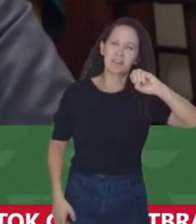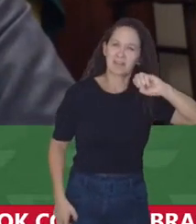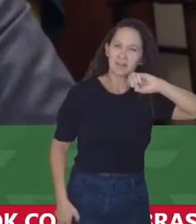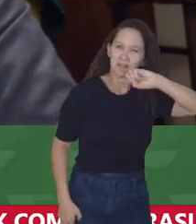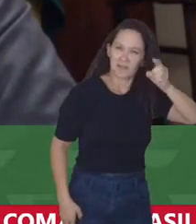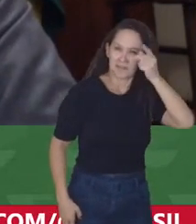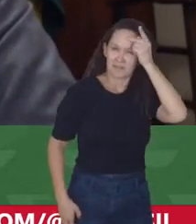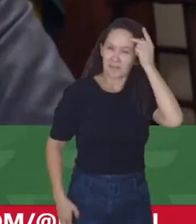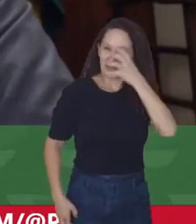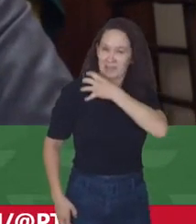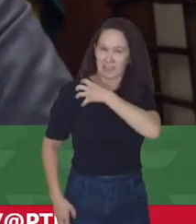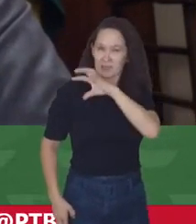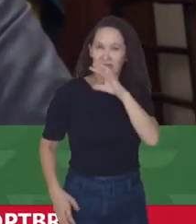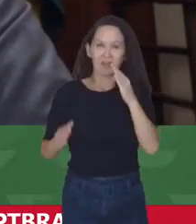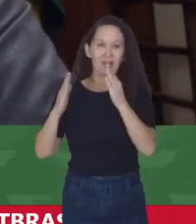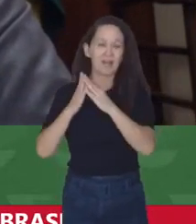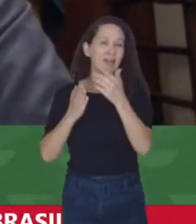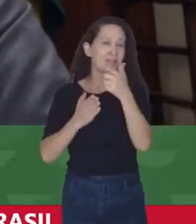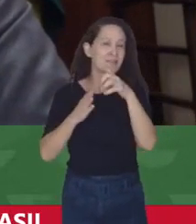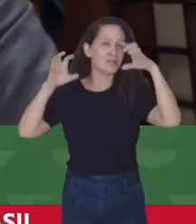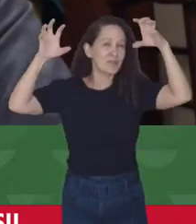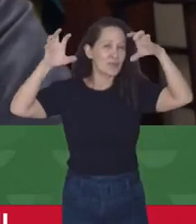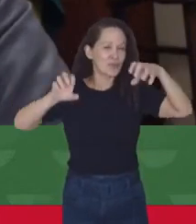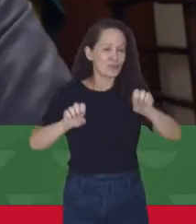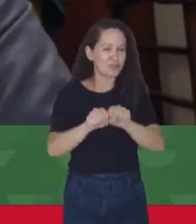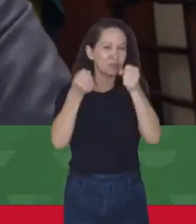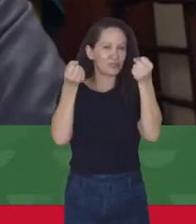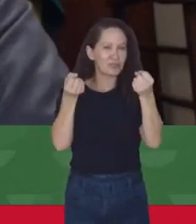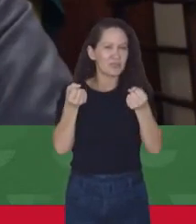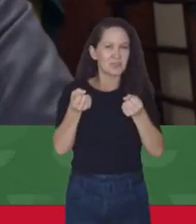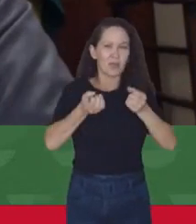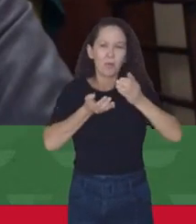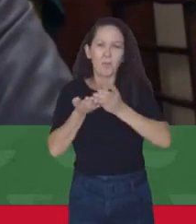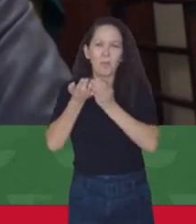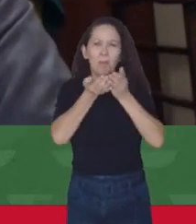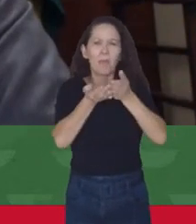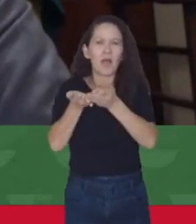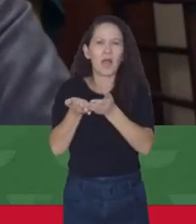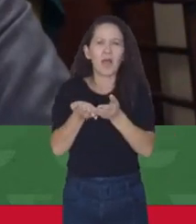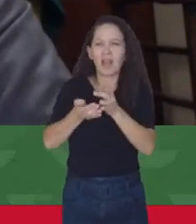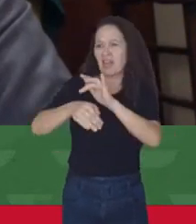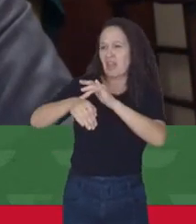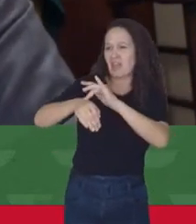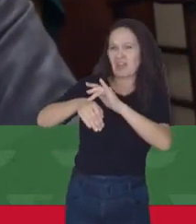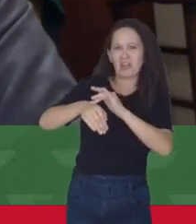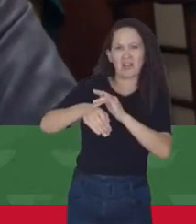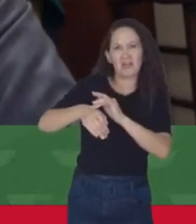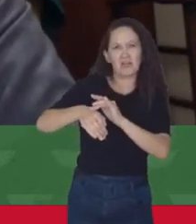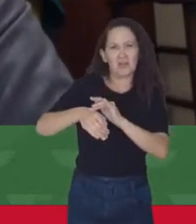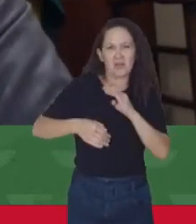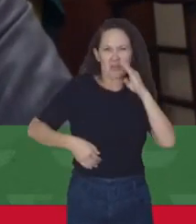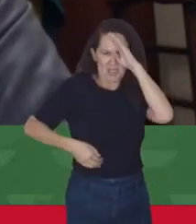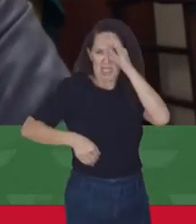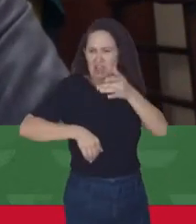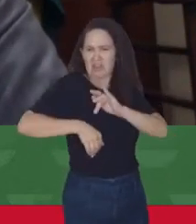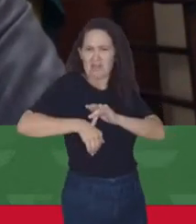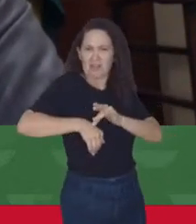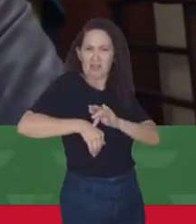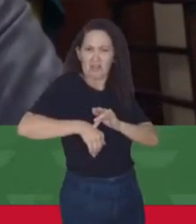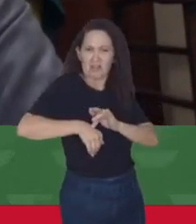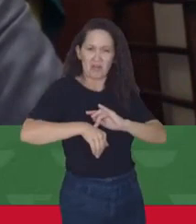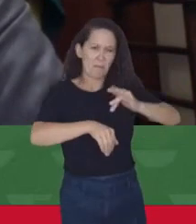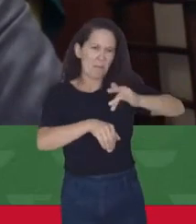na Bahia desalojadas, ele estava andando de jet ski, dançando funk, sem nenhuma empatia, sem